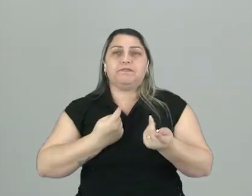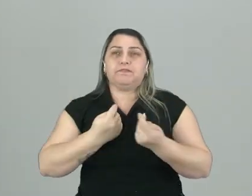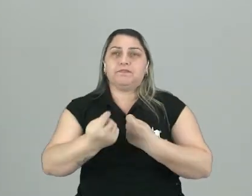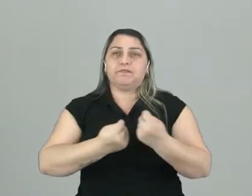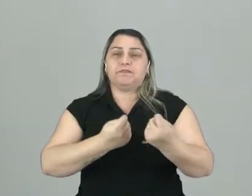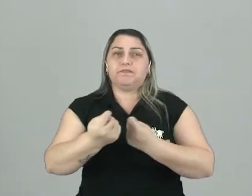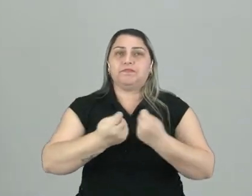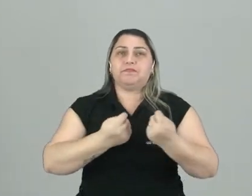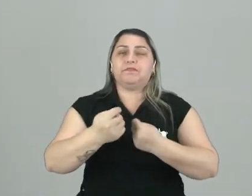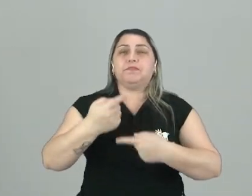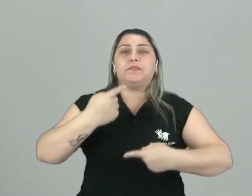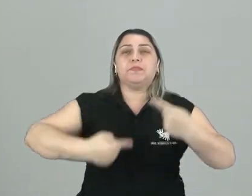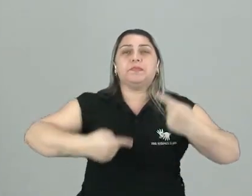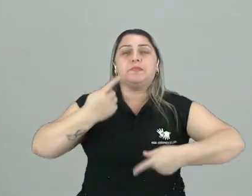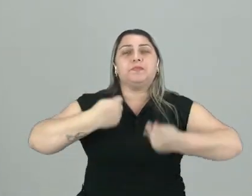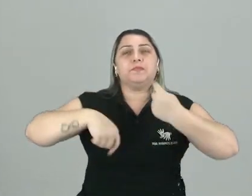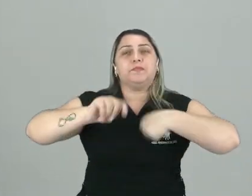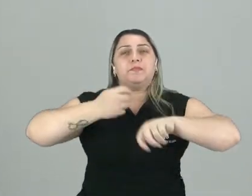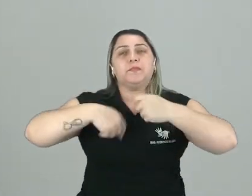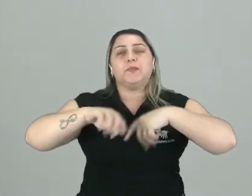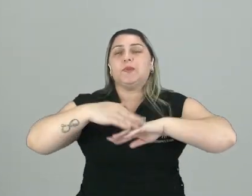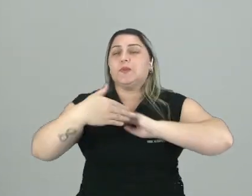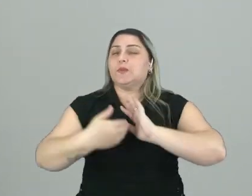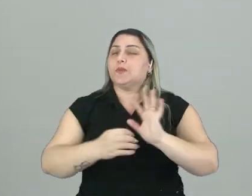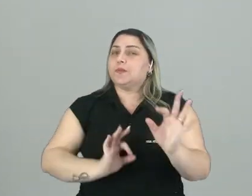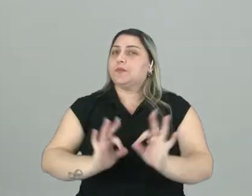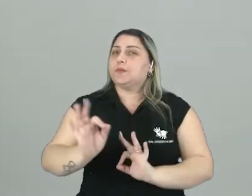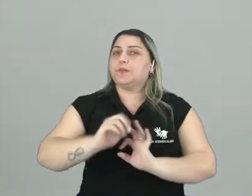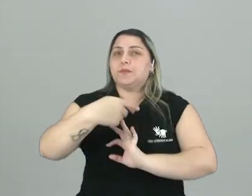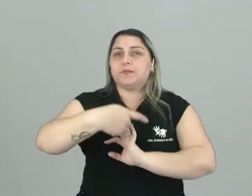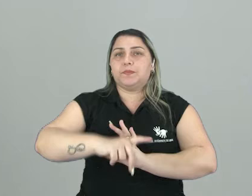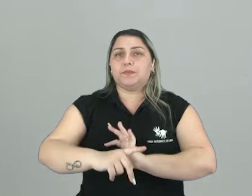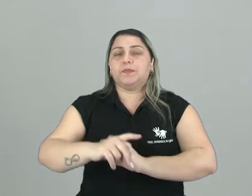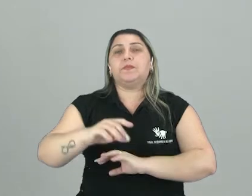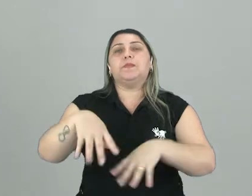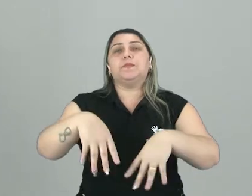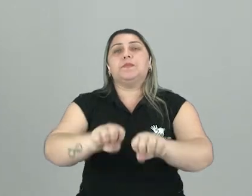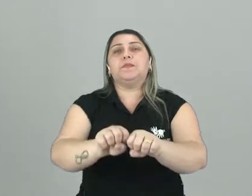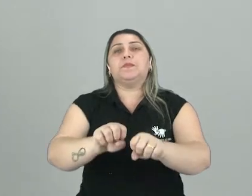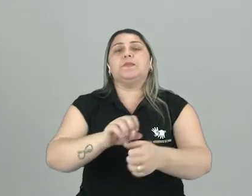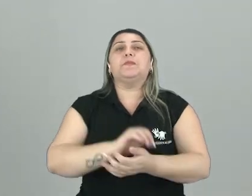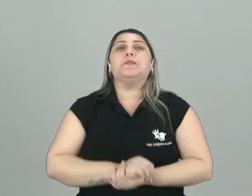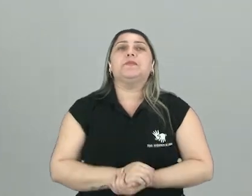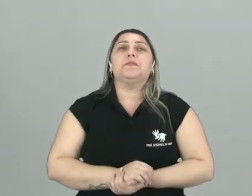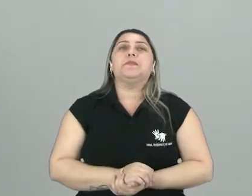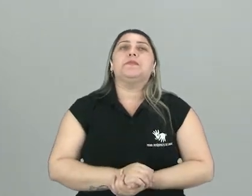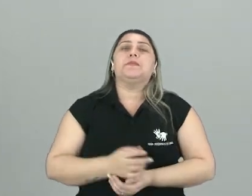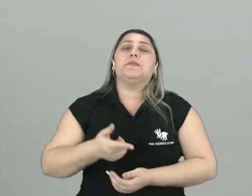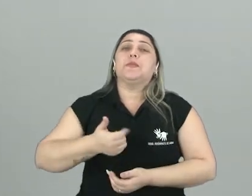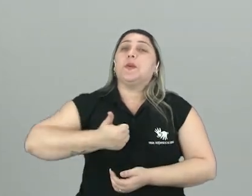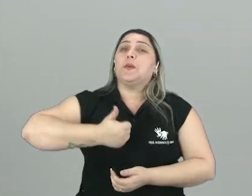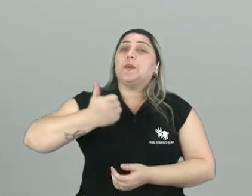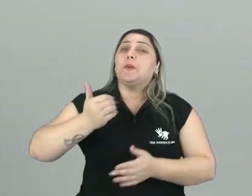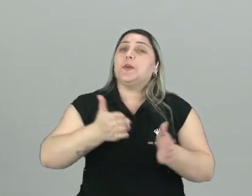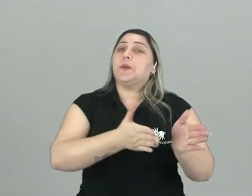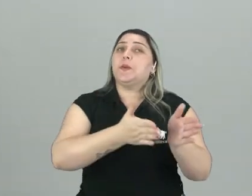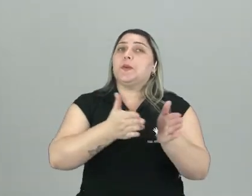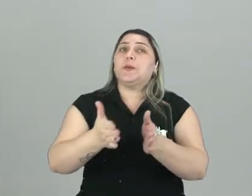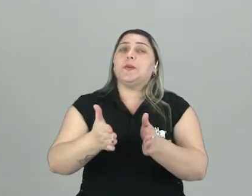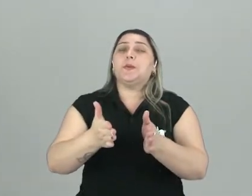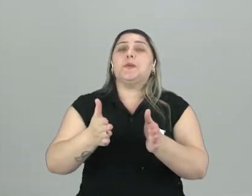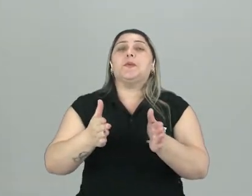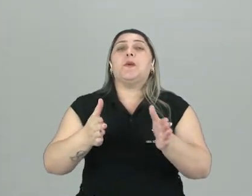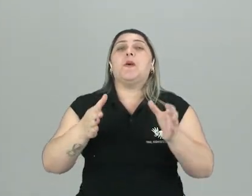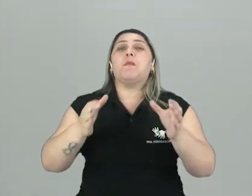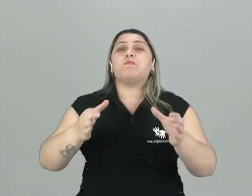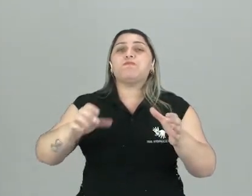controlava toda a política, toda a economia, tudo que era organizado aqui nesse território. Continuando, e aí,